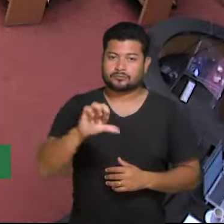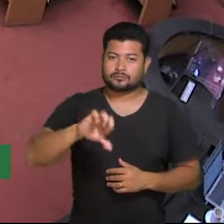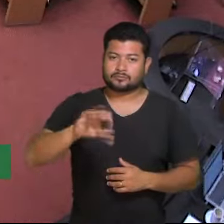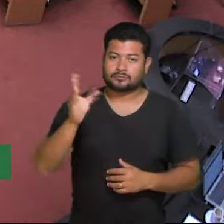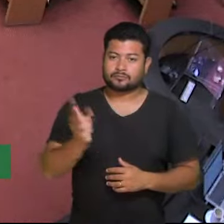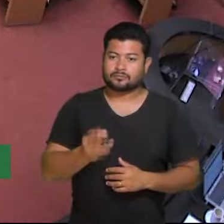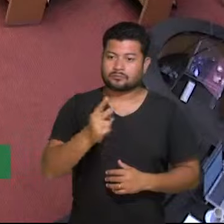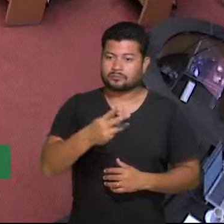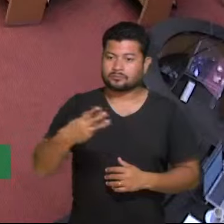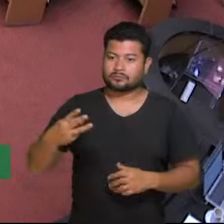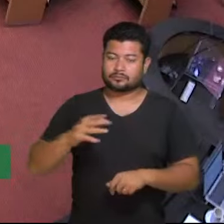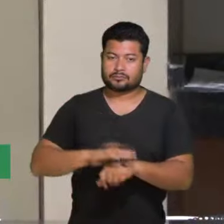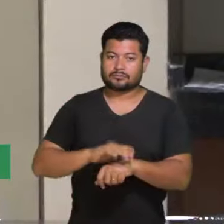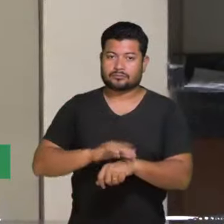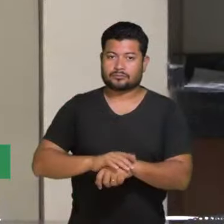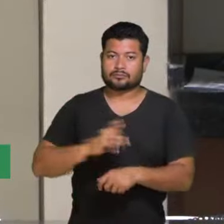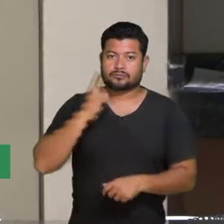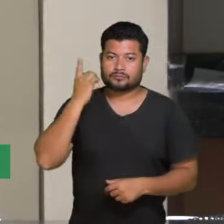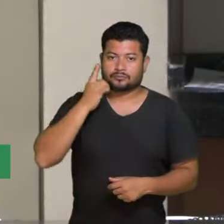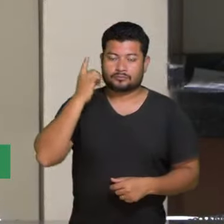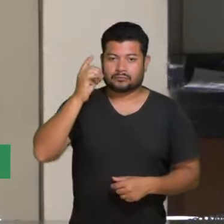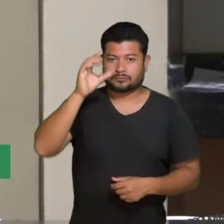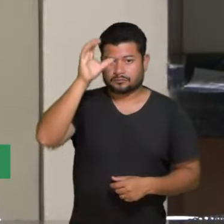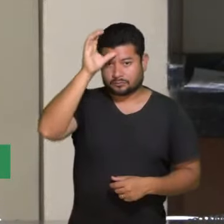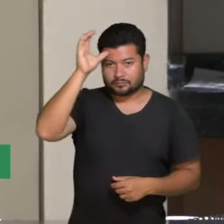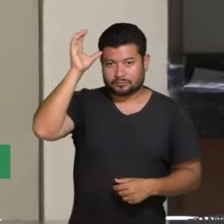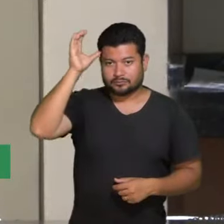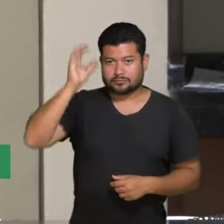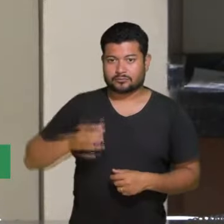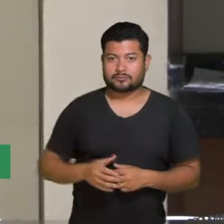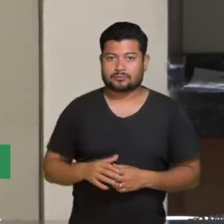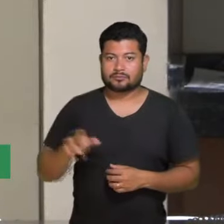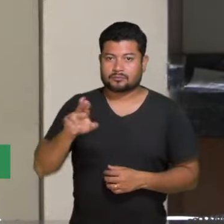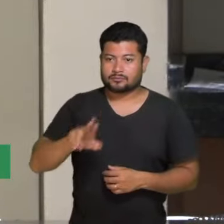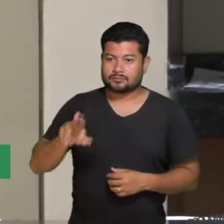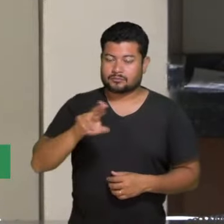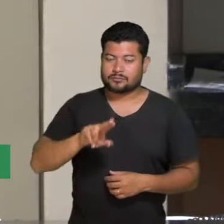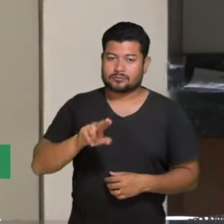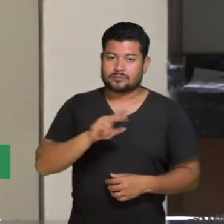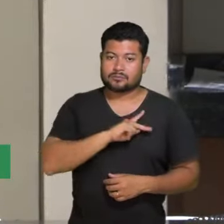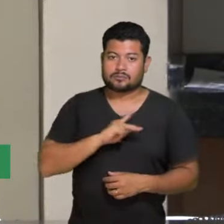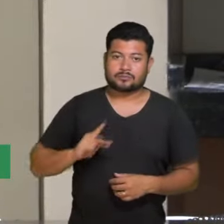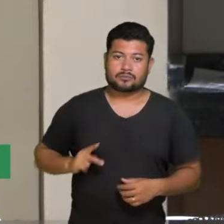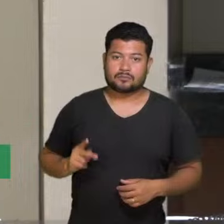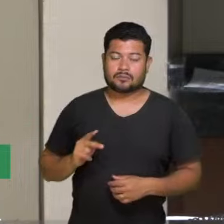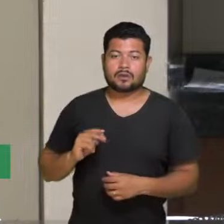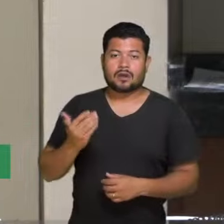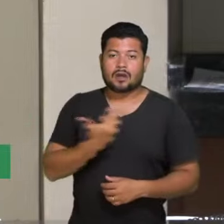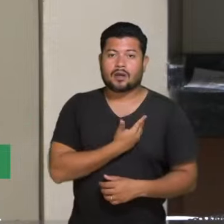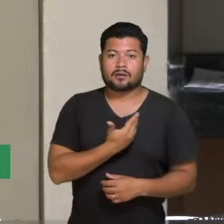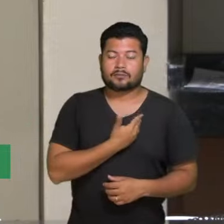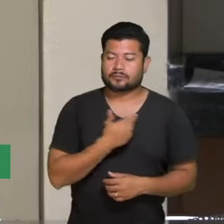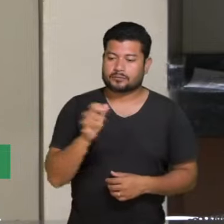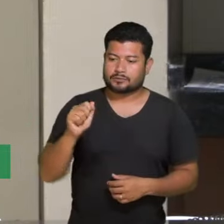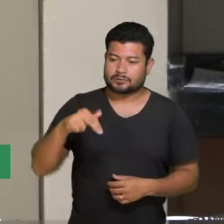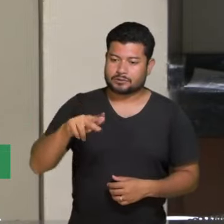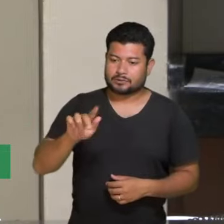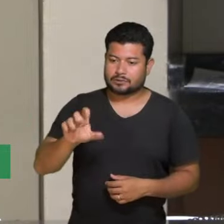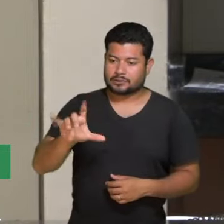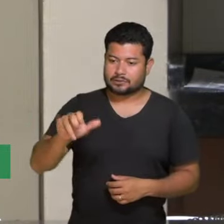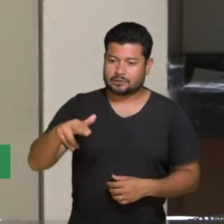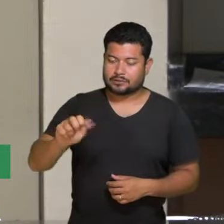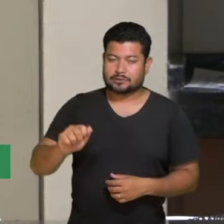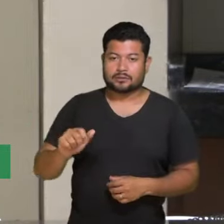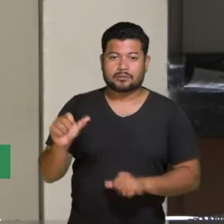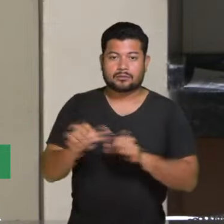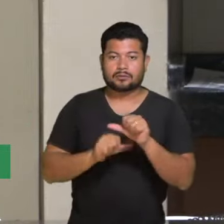469/2023, autoria deputado Camilo Martins. Declara de utilidade pública a Associação dos Amigos de Angelina e altera o anexo único